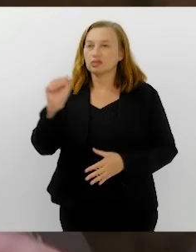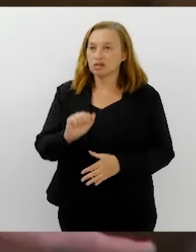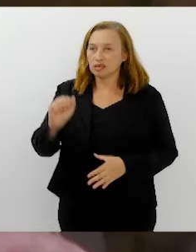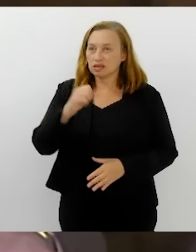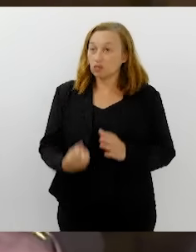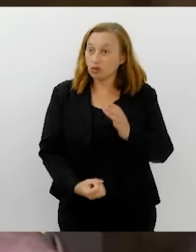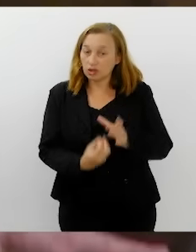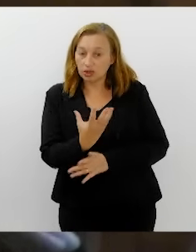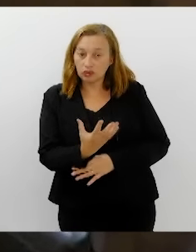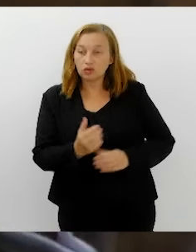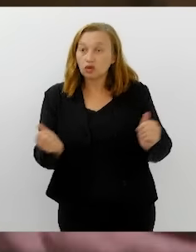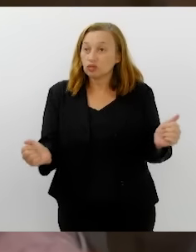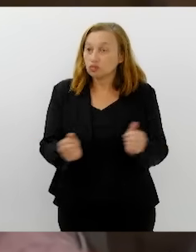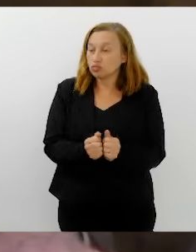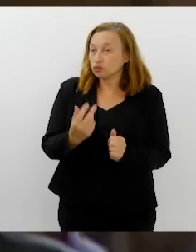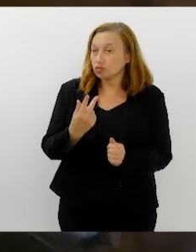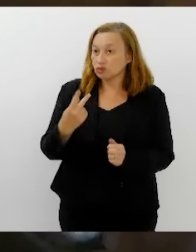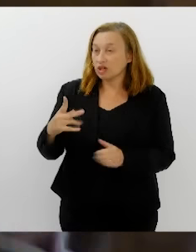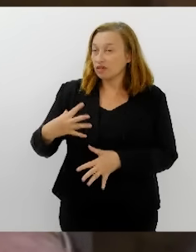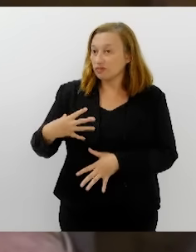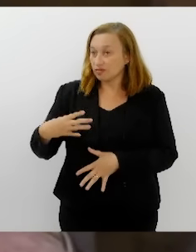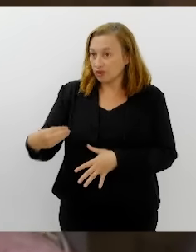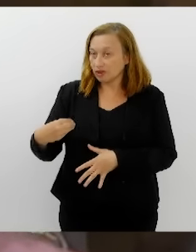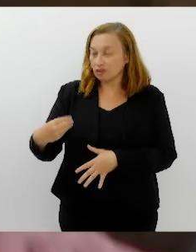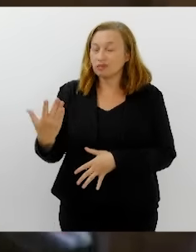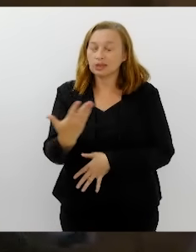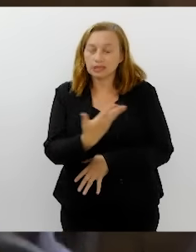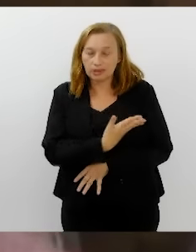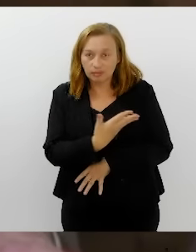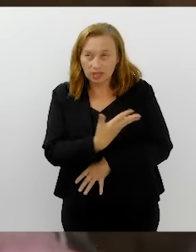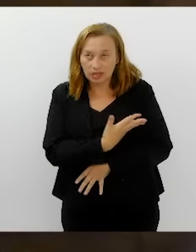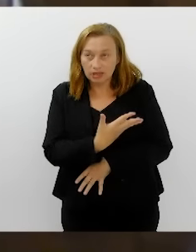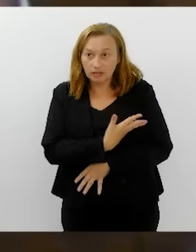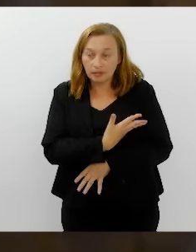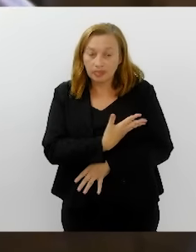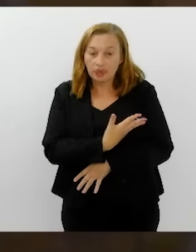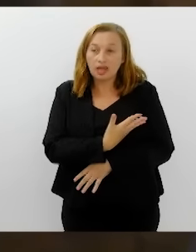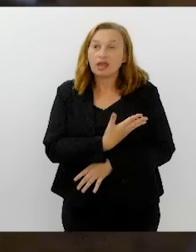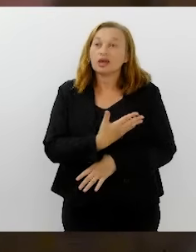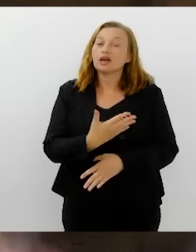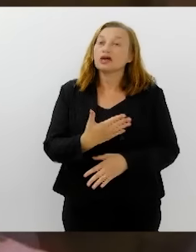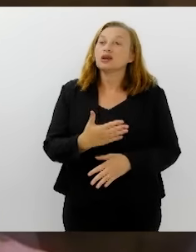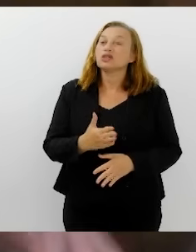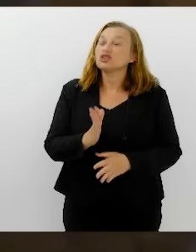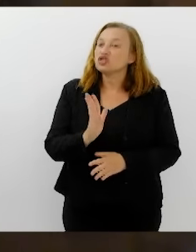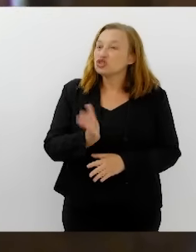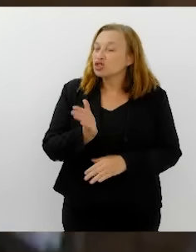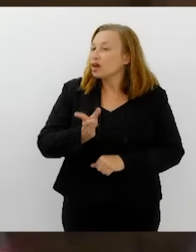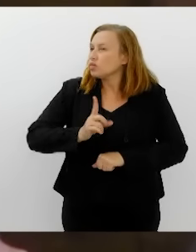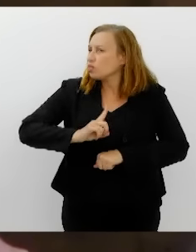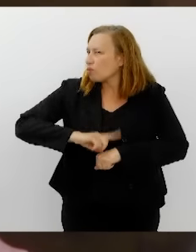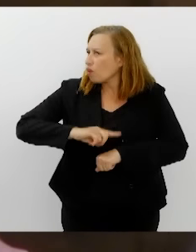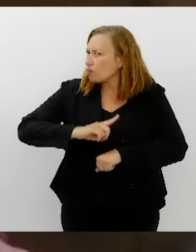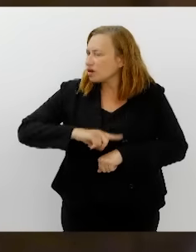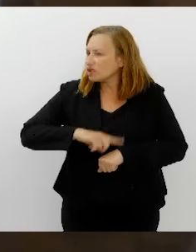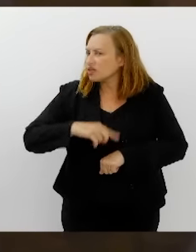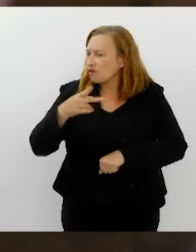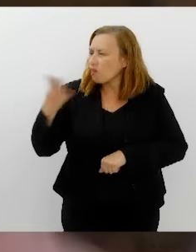tinha junto a ele filhos e amigos. Eram aqueles que já no momento em que ele disse